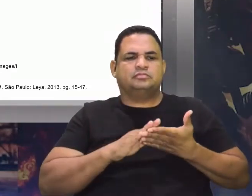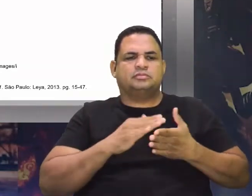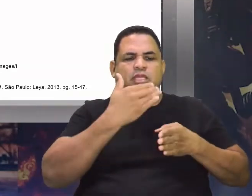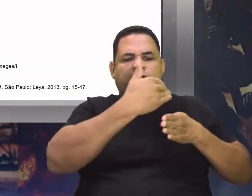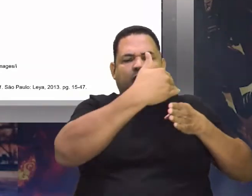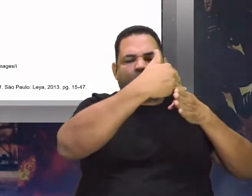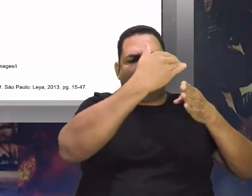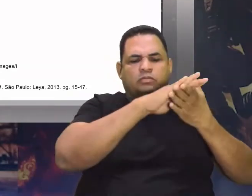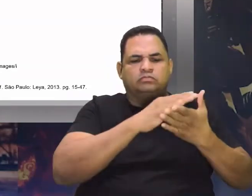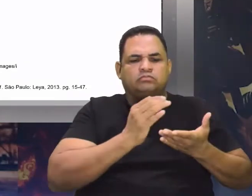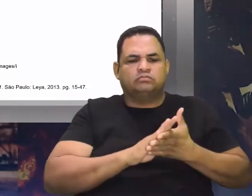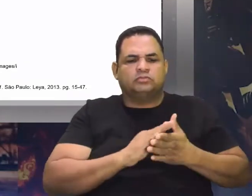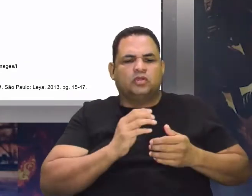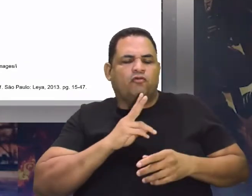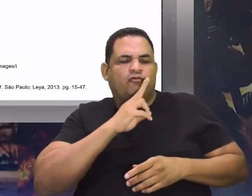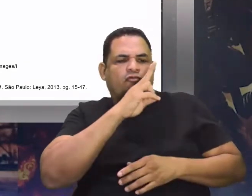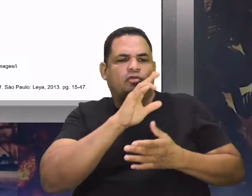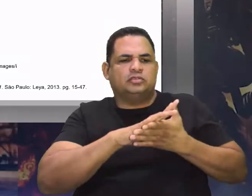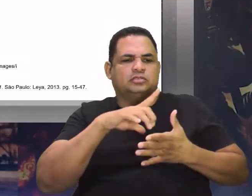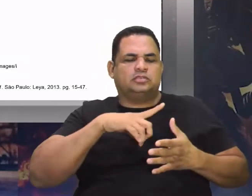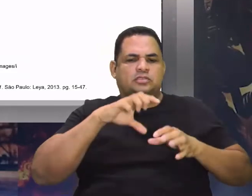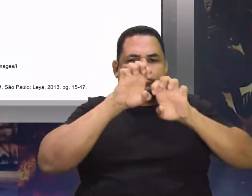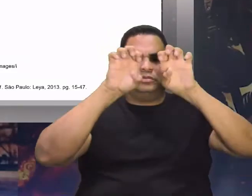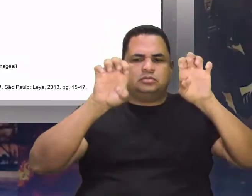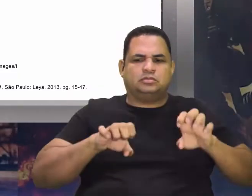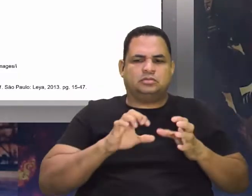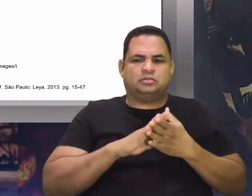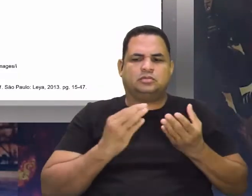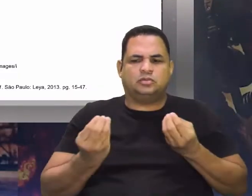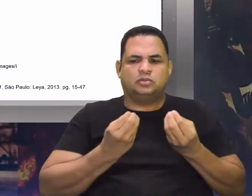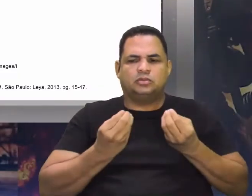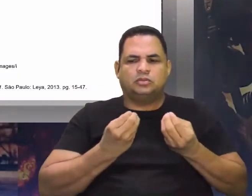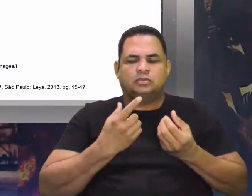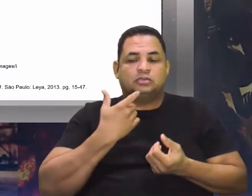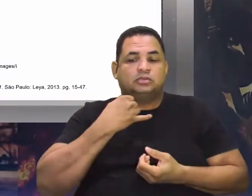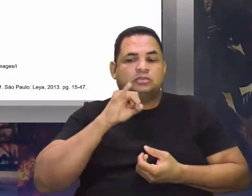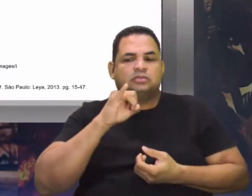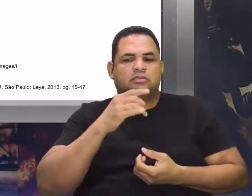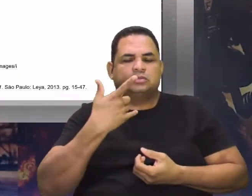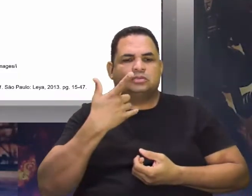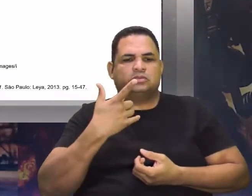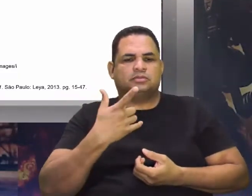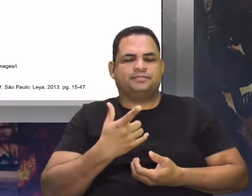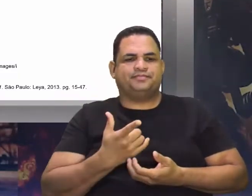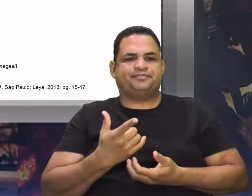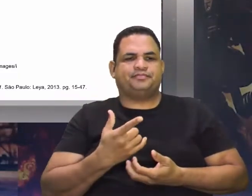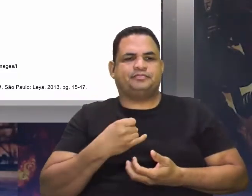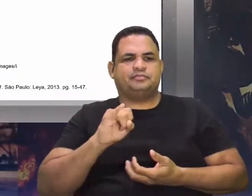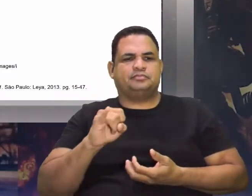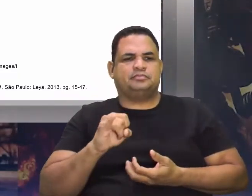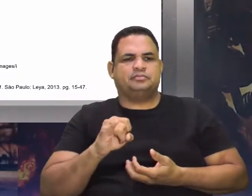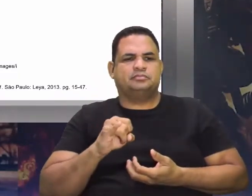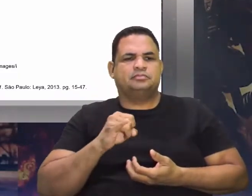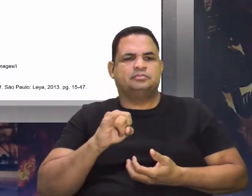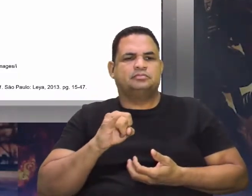família chegasse, tivesse aqui uma estrutura. E como se você ficasse como